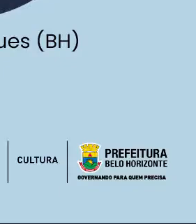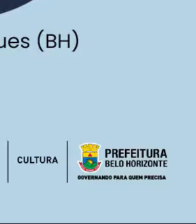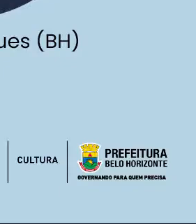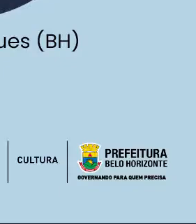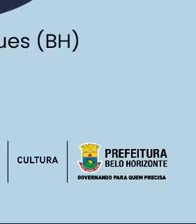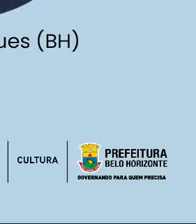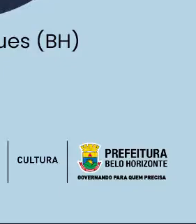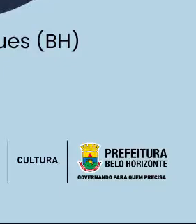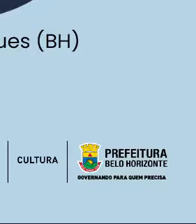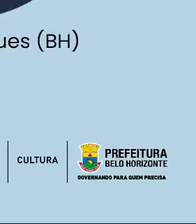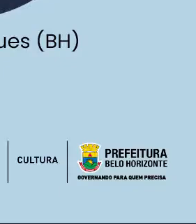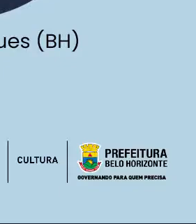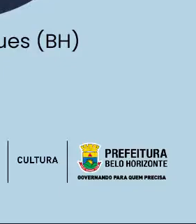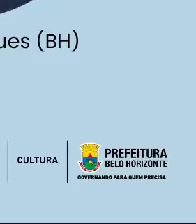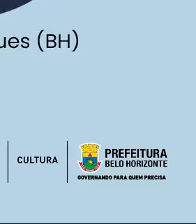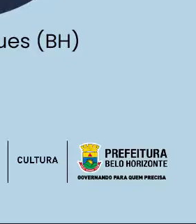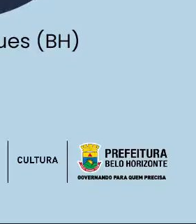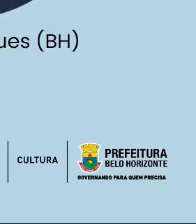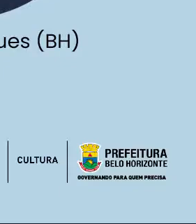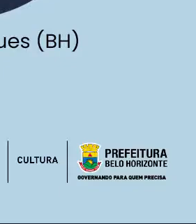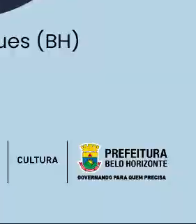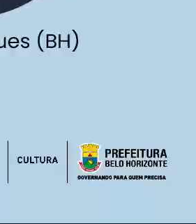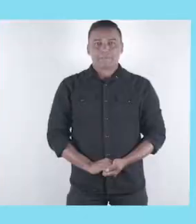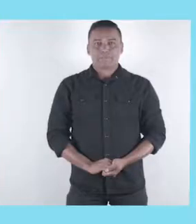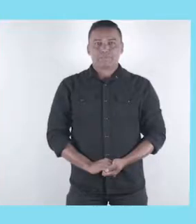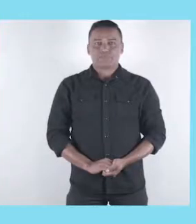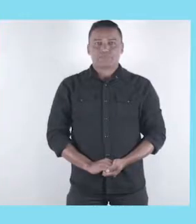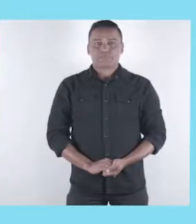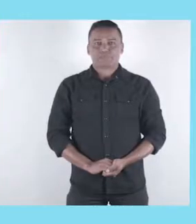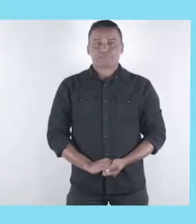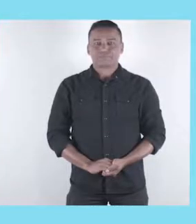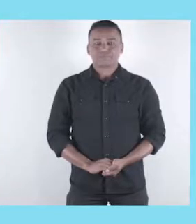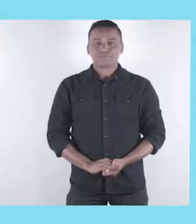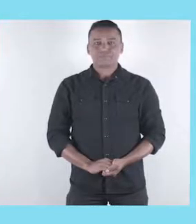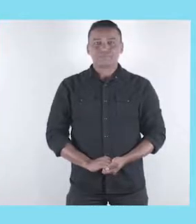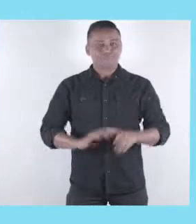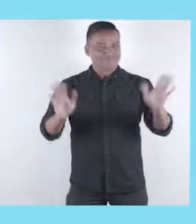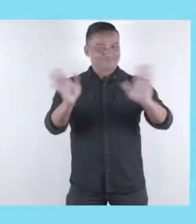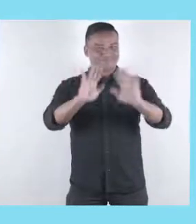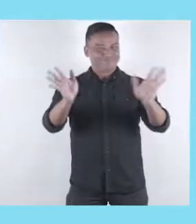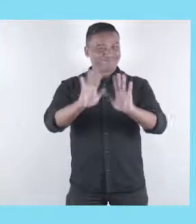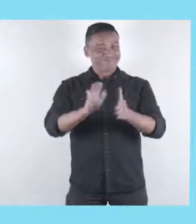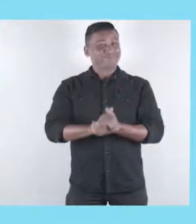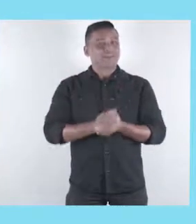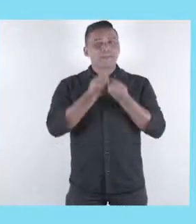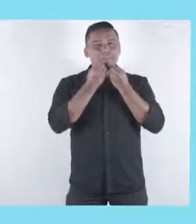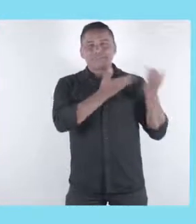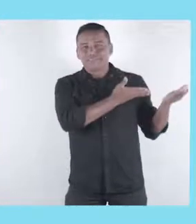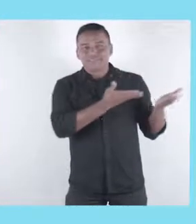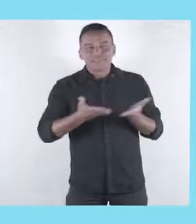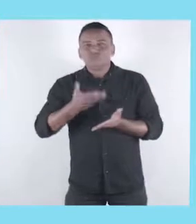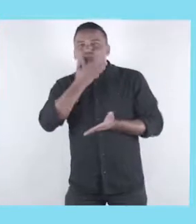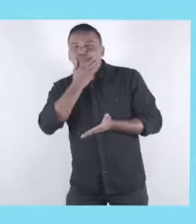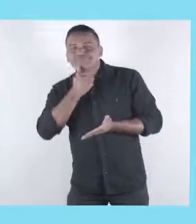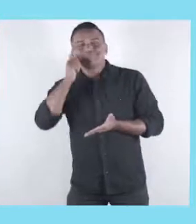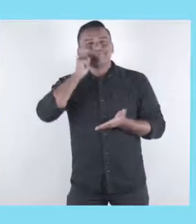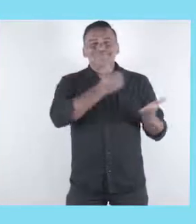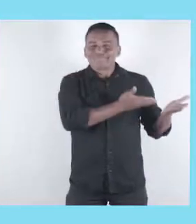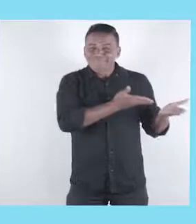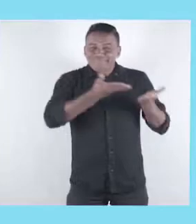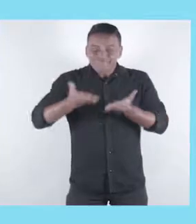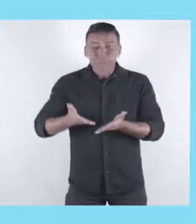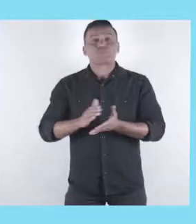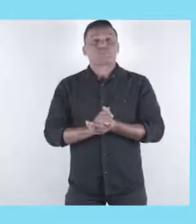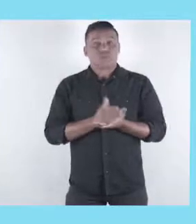recurso de acessibilidade em libras o olá bem-vinda bem-vindo vamos